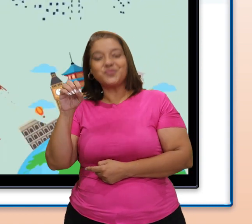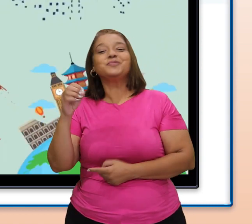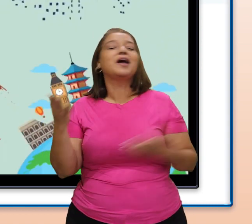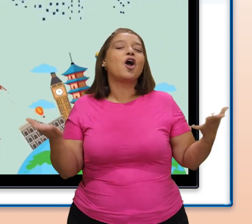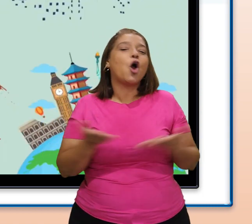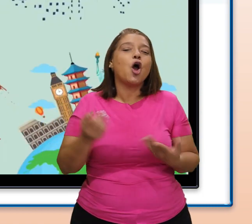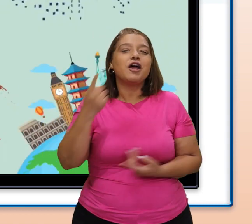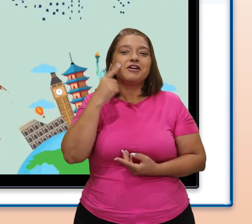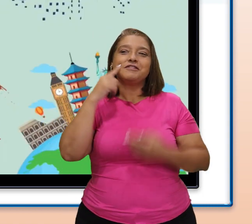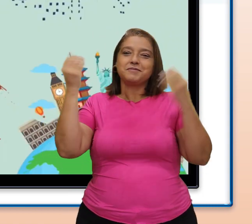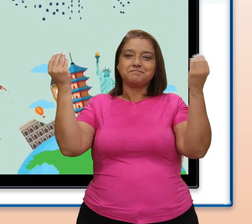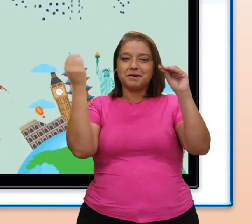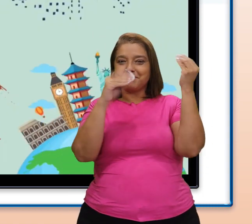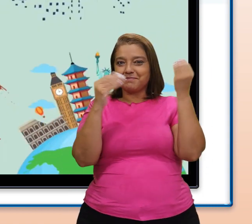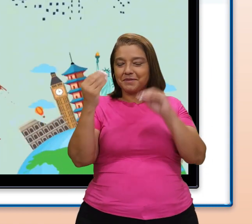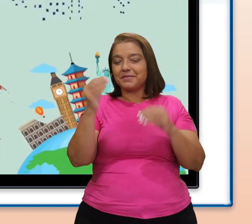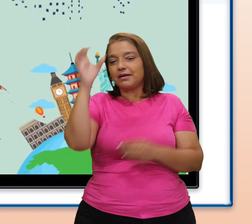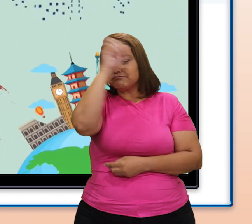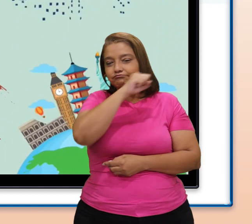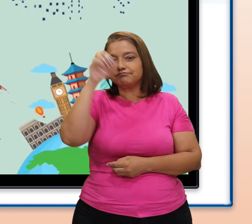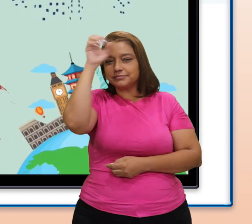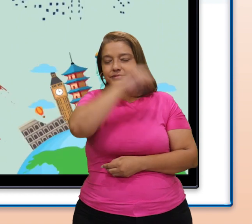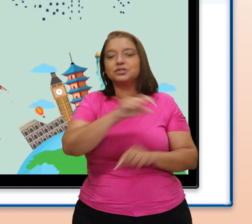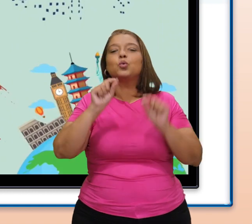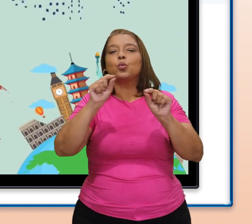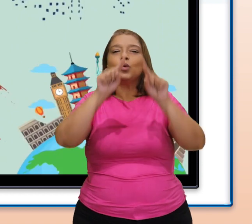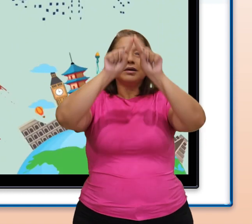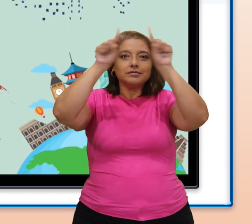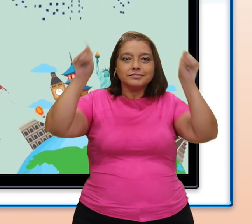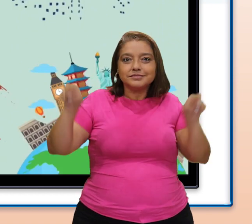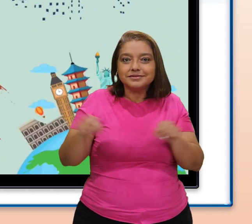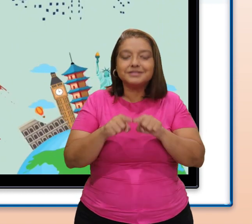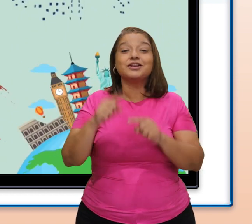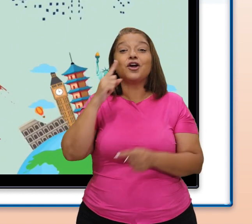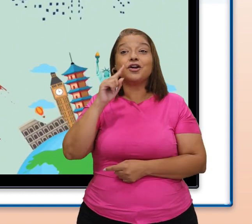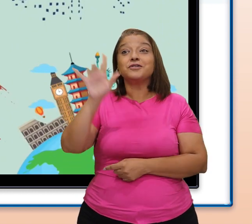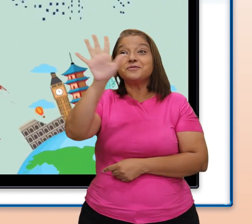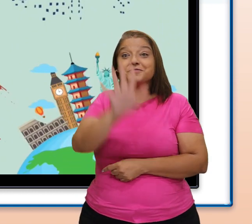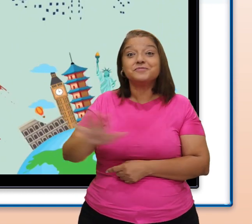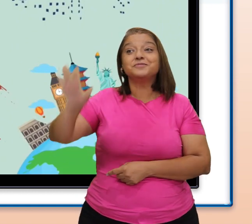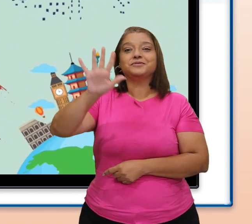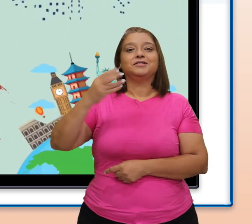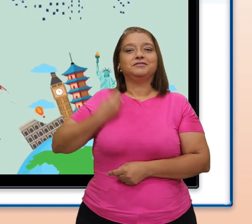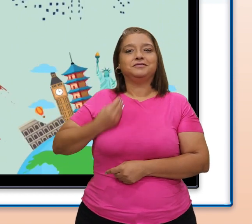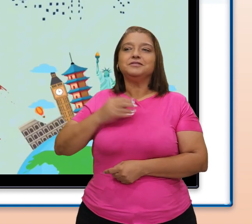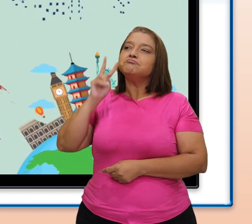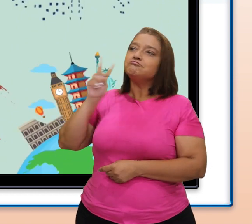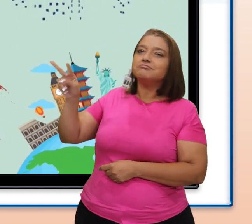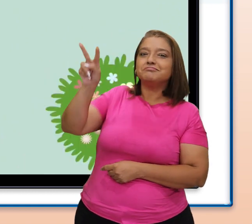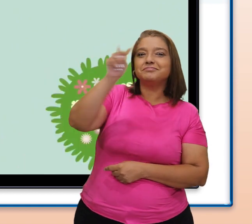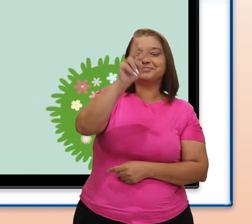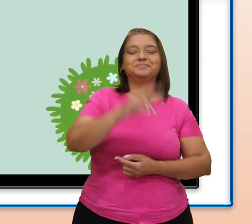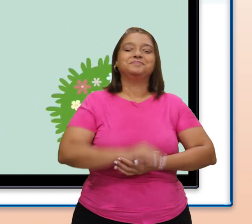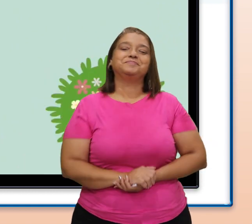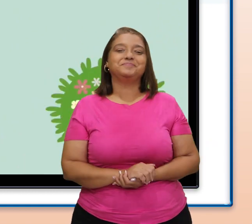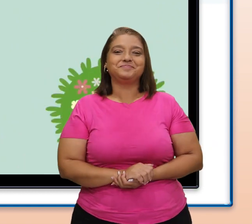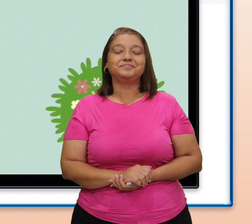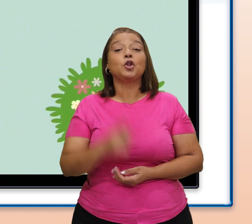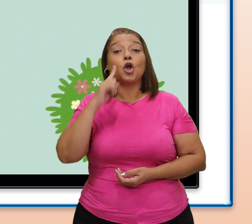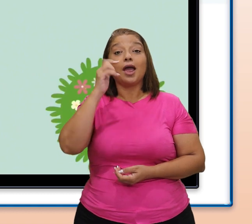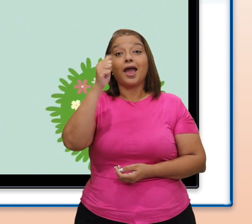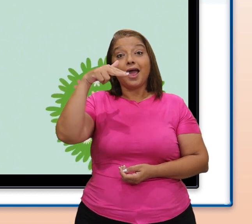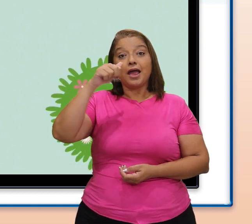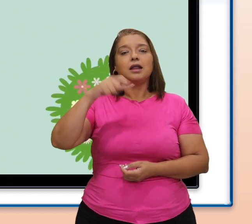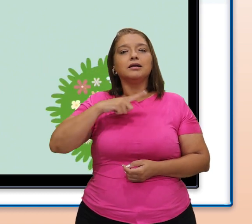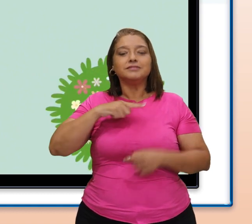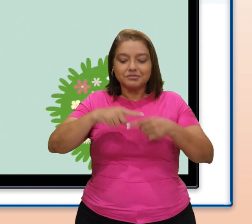Agora, vamos aplicar o que aprendemos sobre círculos em um cenário do mundo real. Veja o problema. Ana tem um